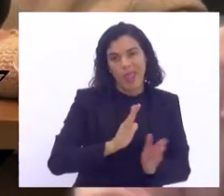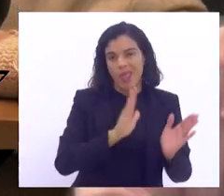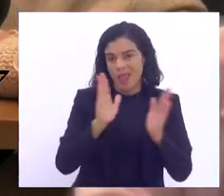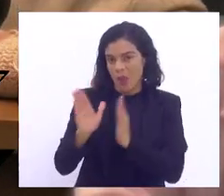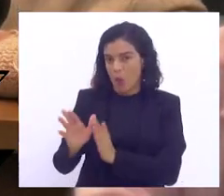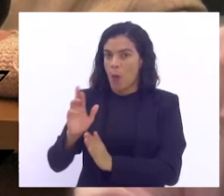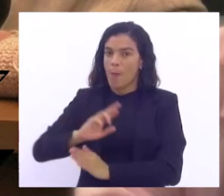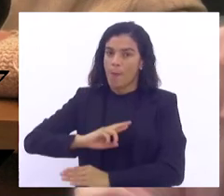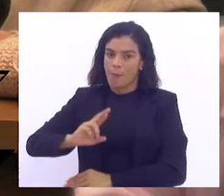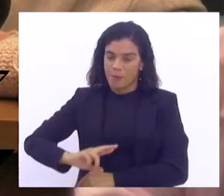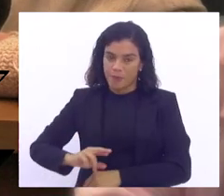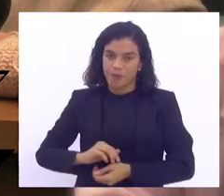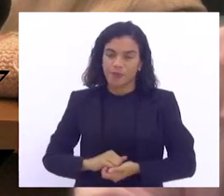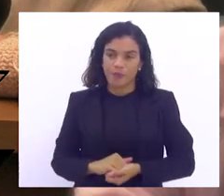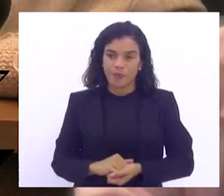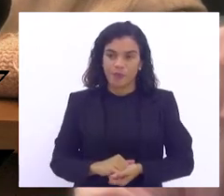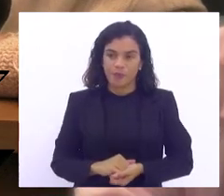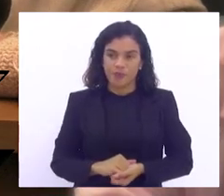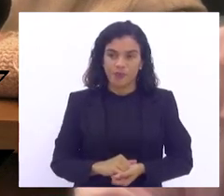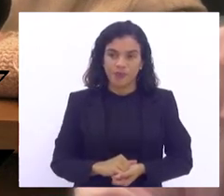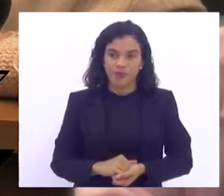religiosa.